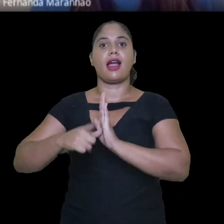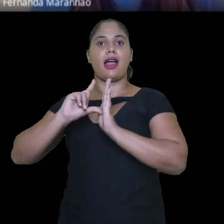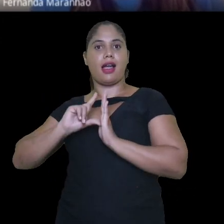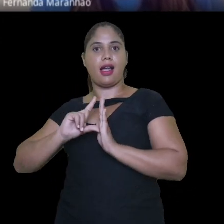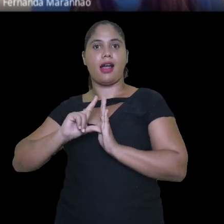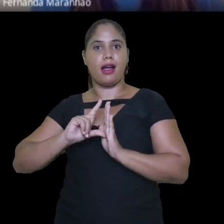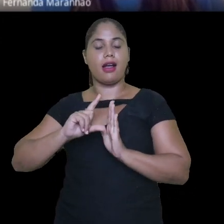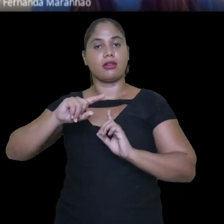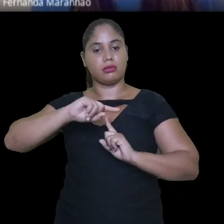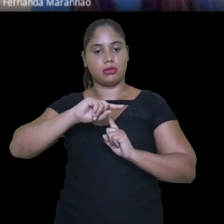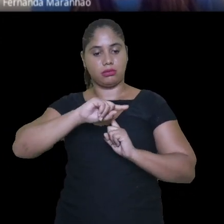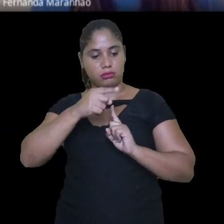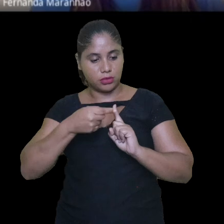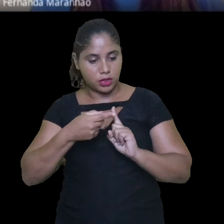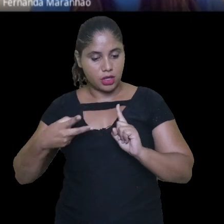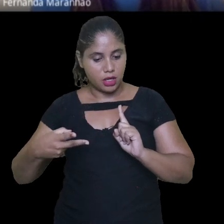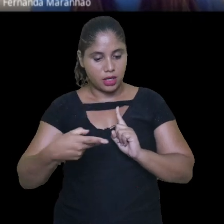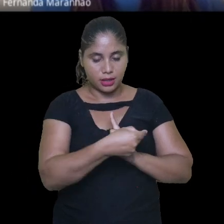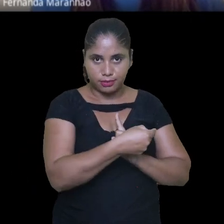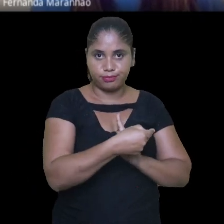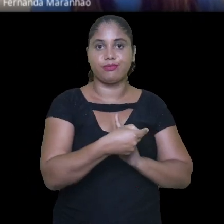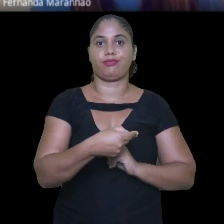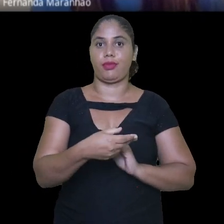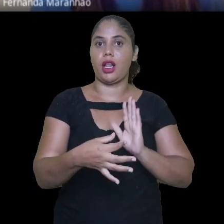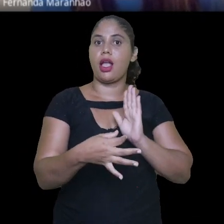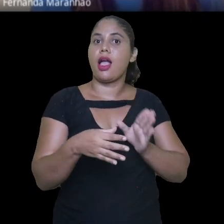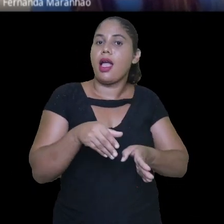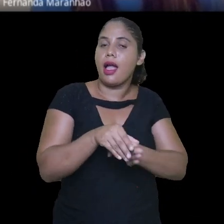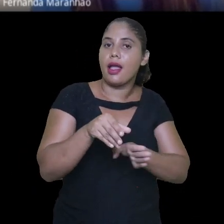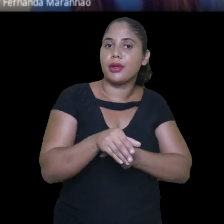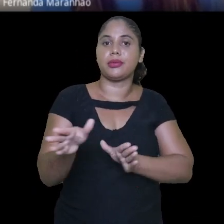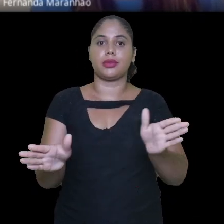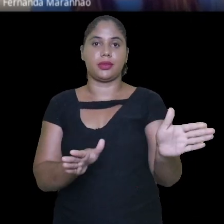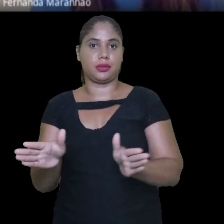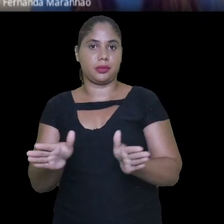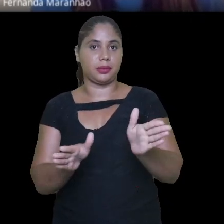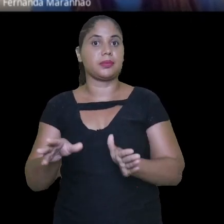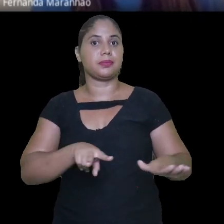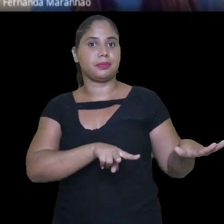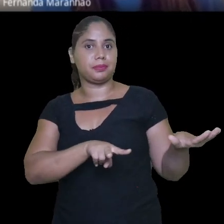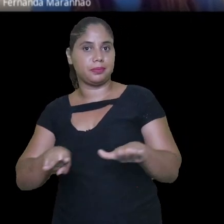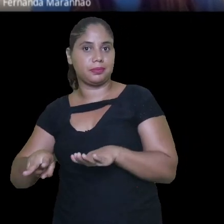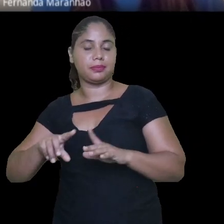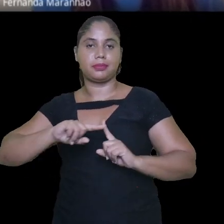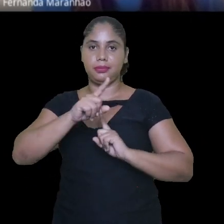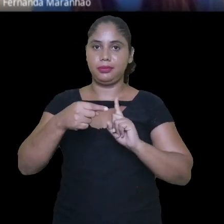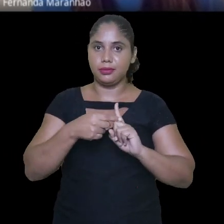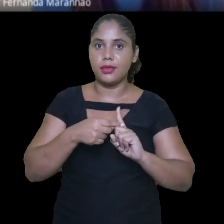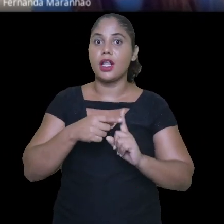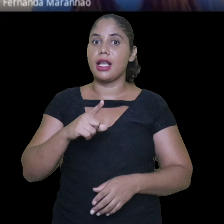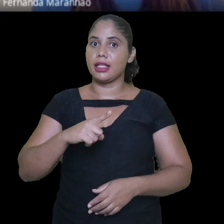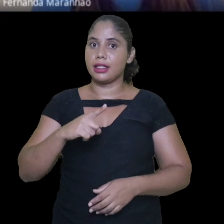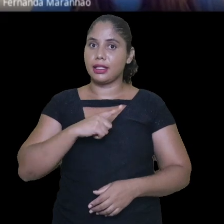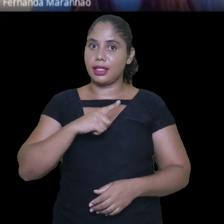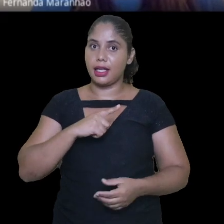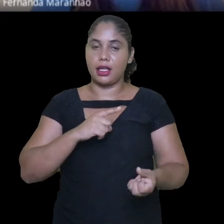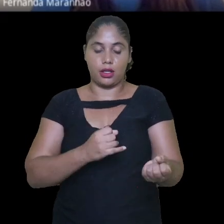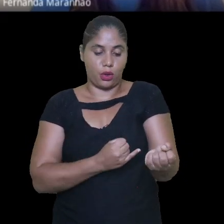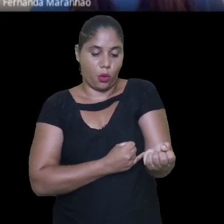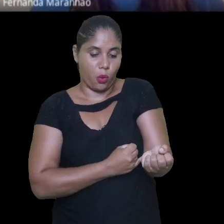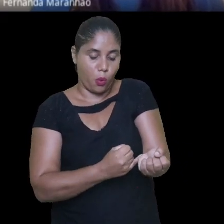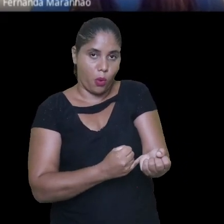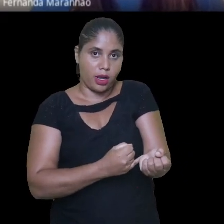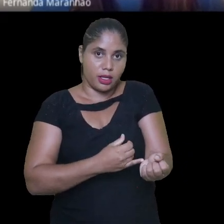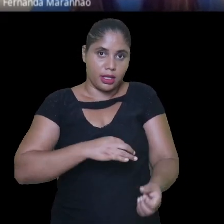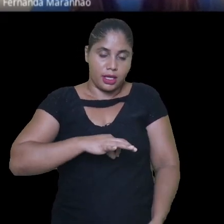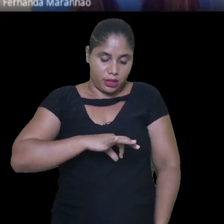diastólico final ausente, é o momento da interrupção da gravidez. Os bebês entre 36 e 37 semanas